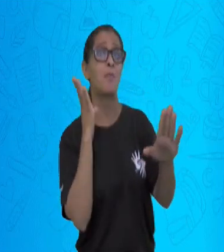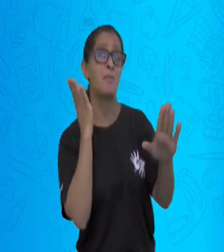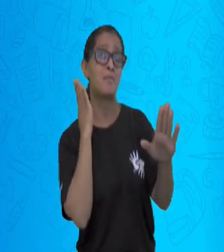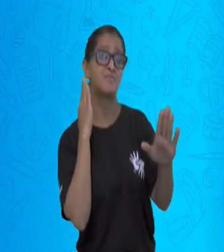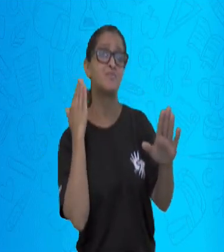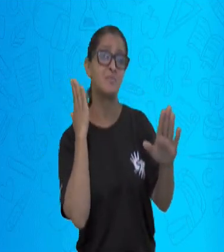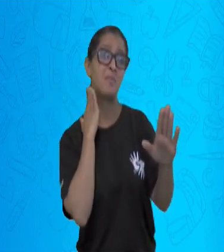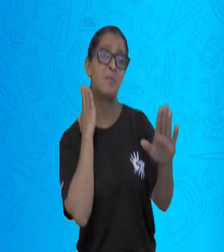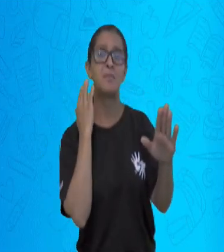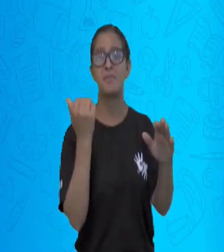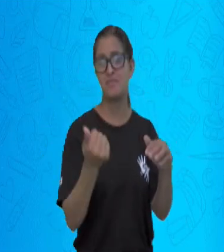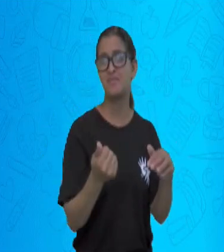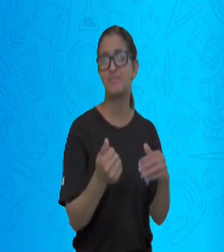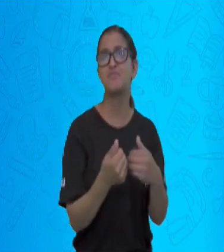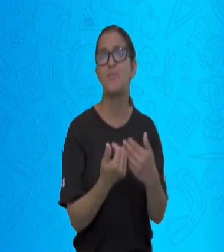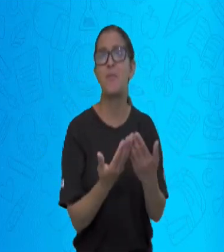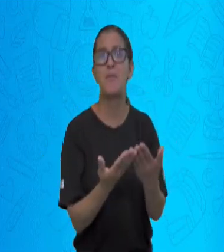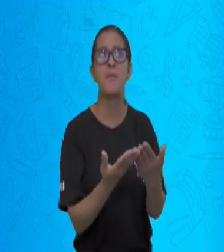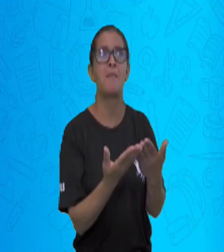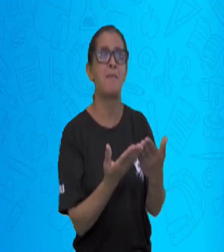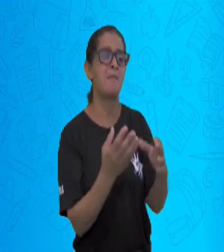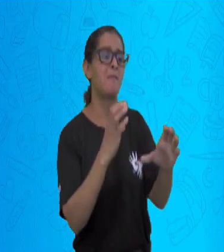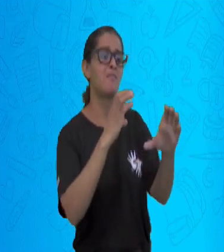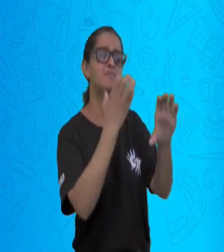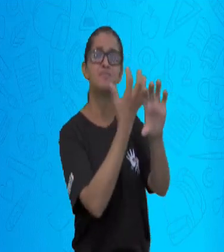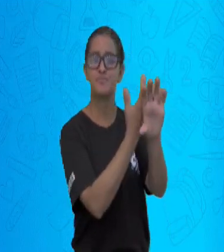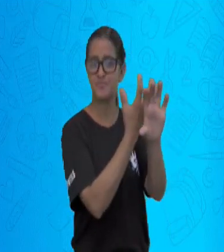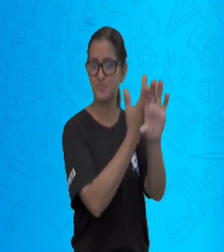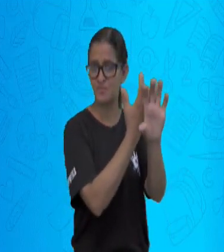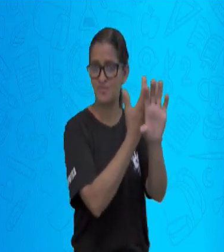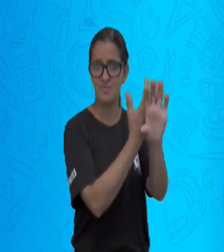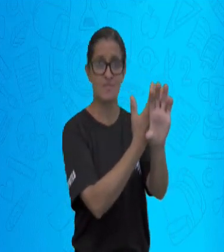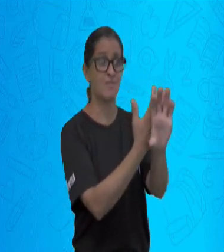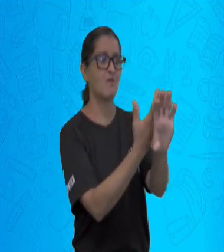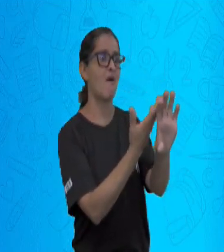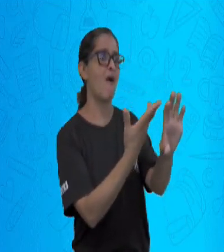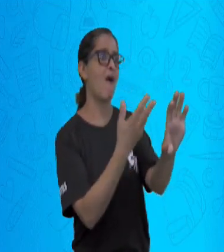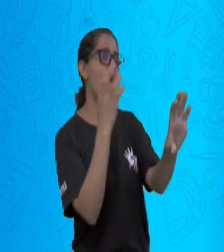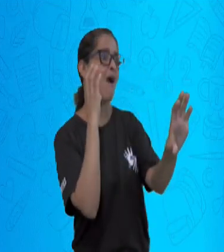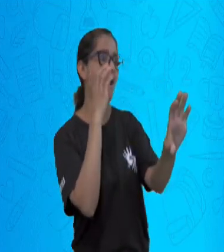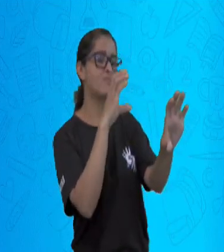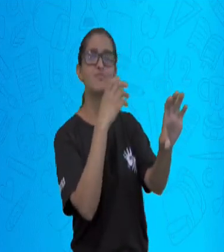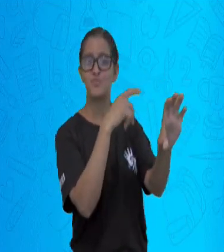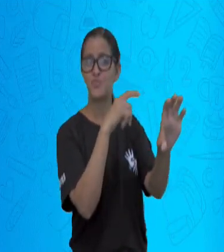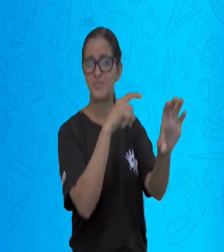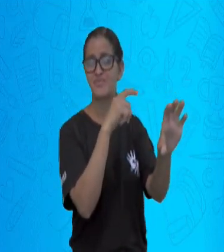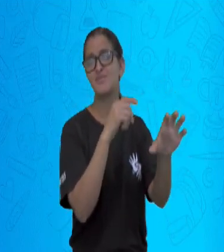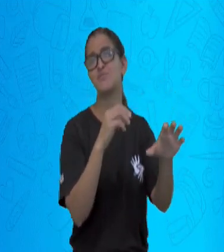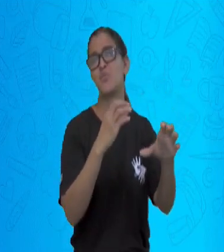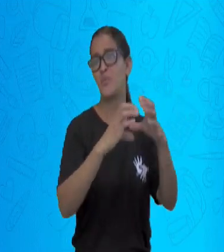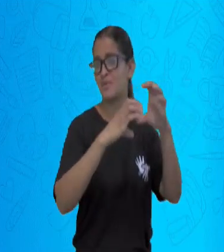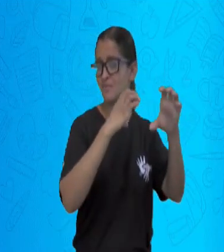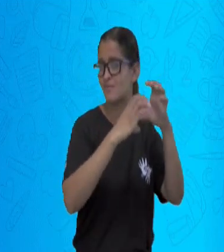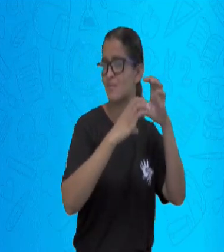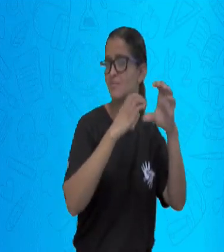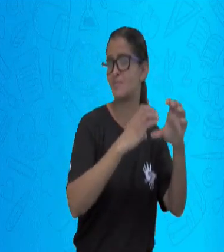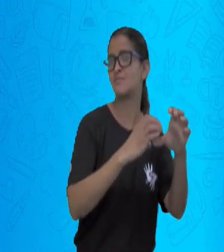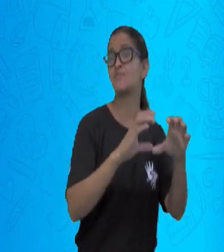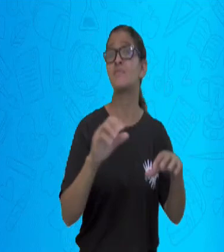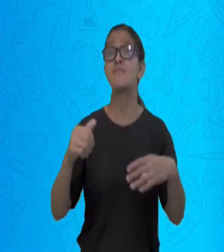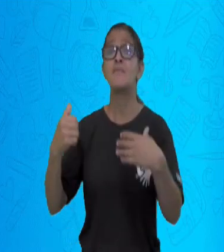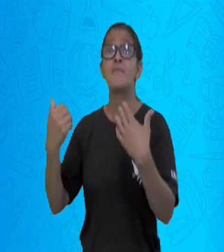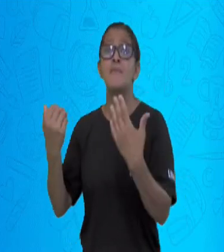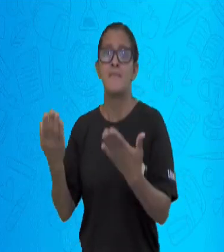comunicação, tá? Outro ponto de benefício que trouxe com a tecnologia foi a geração de empregos com